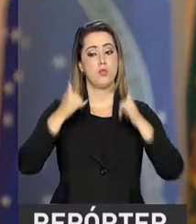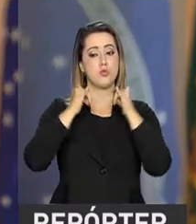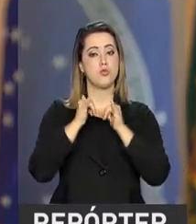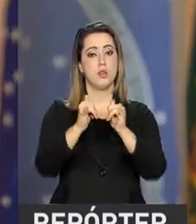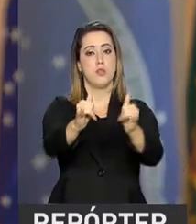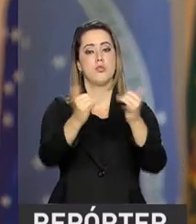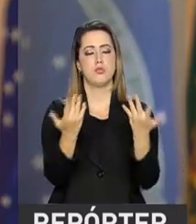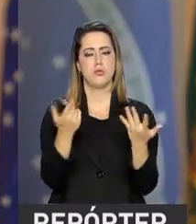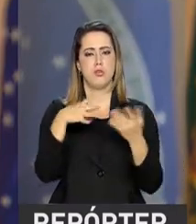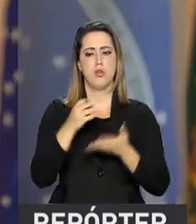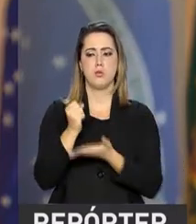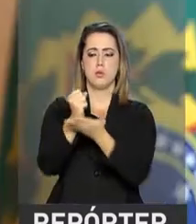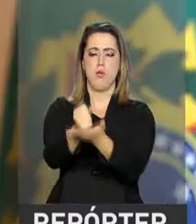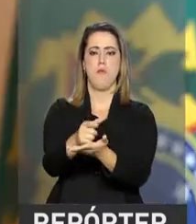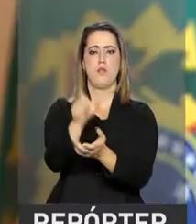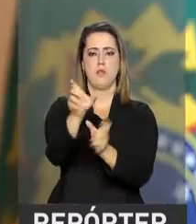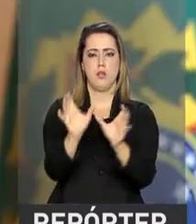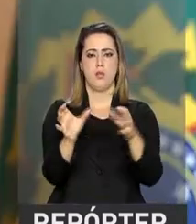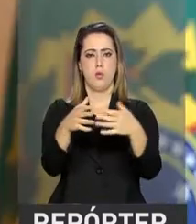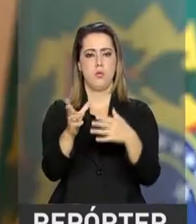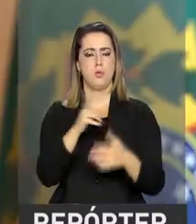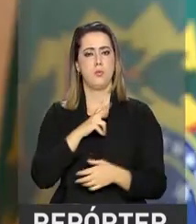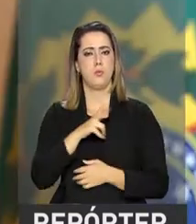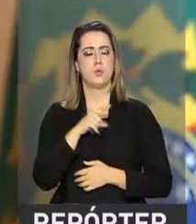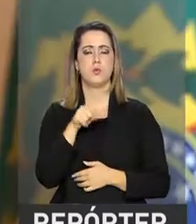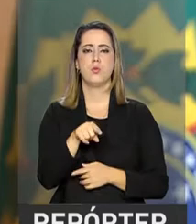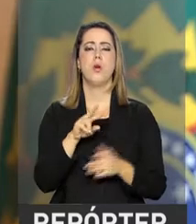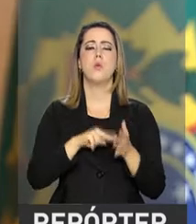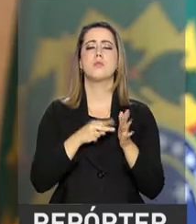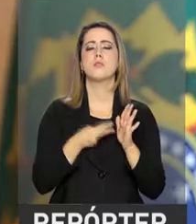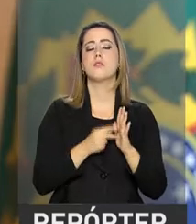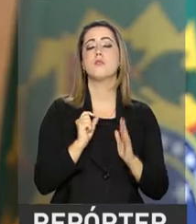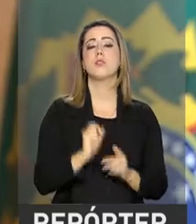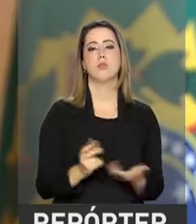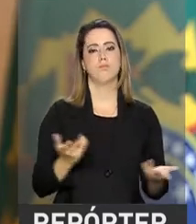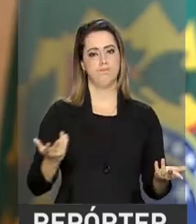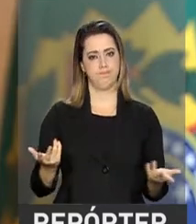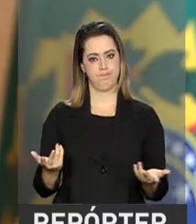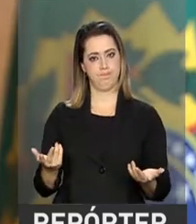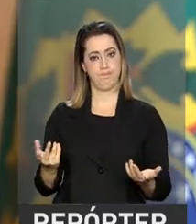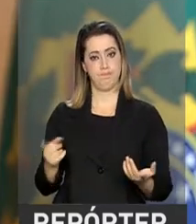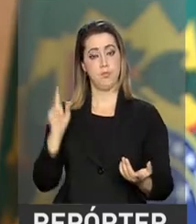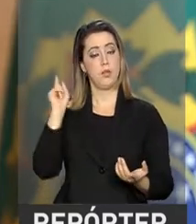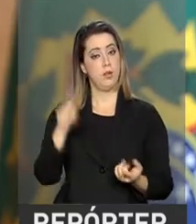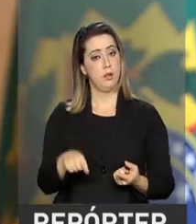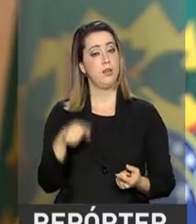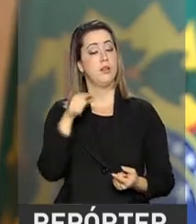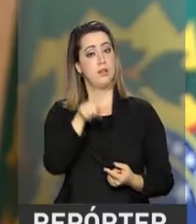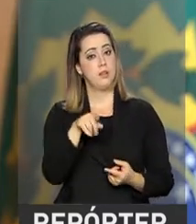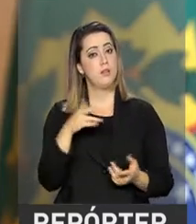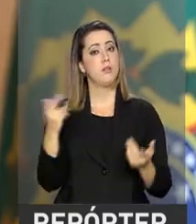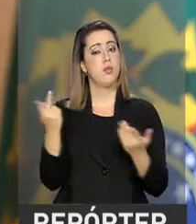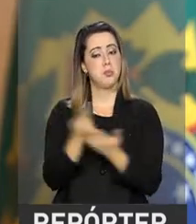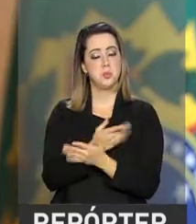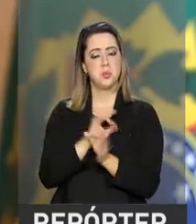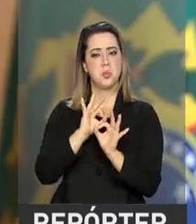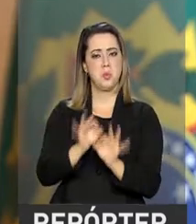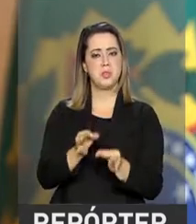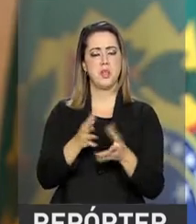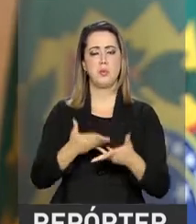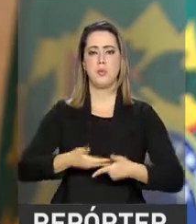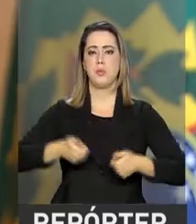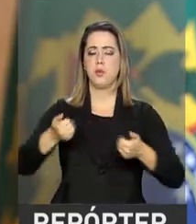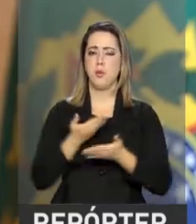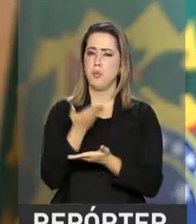serão concedidos à iniciativa privada o que é que isso significa significa que eles vão funcionar melhor para